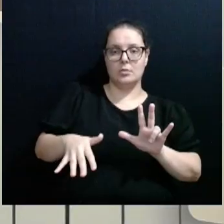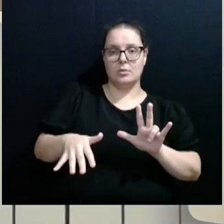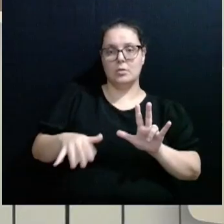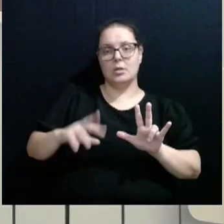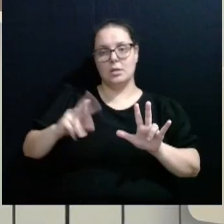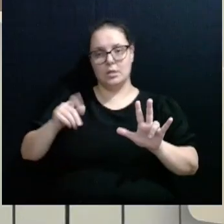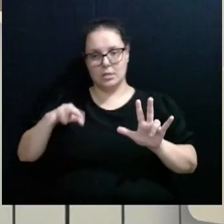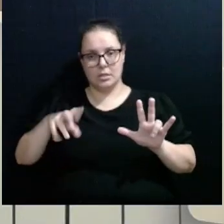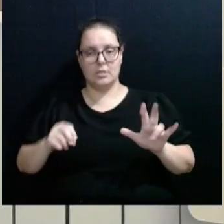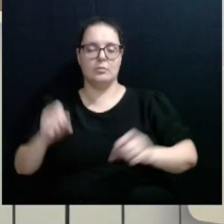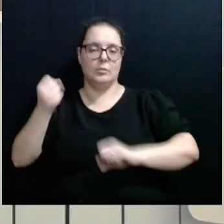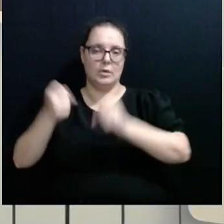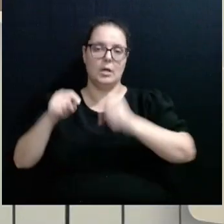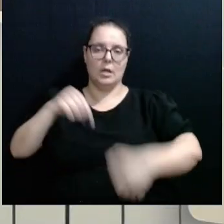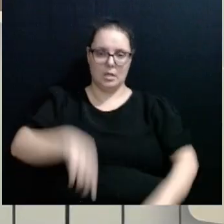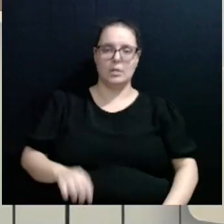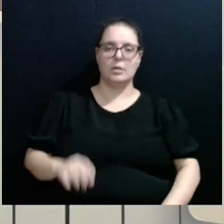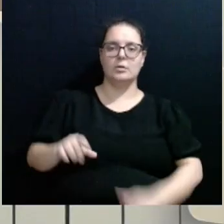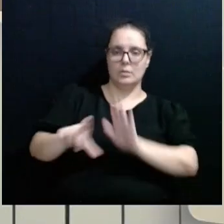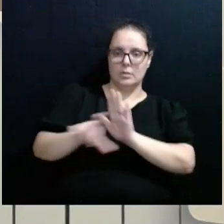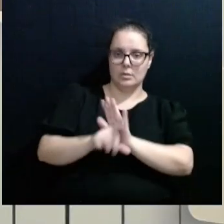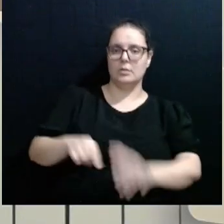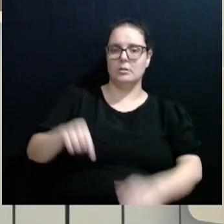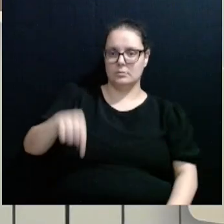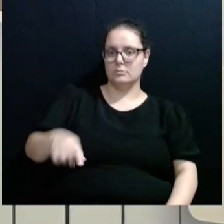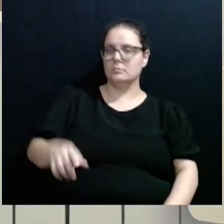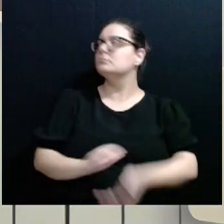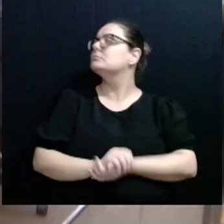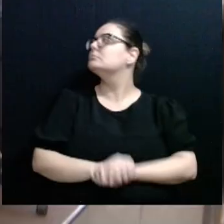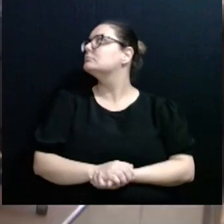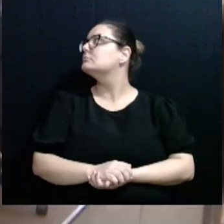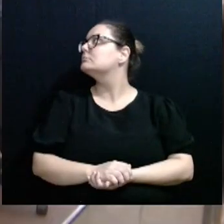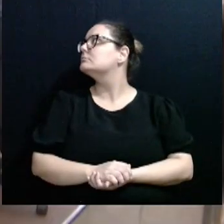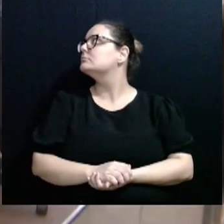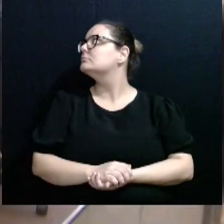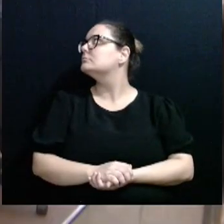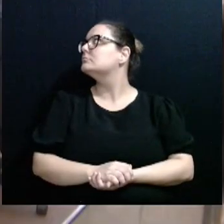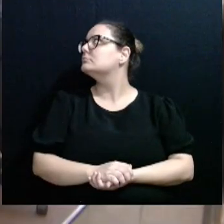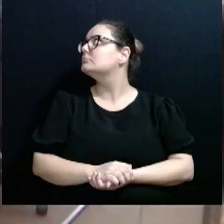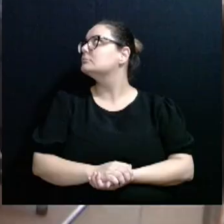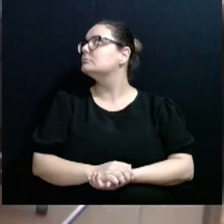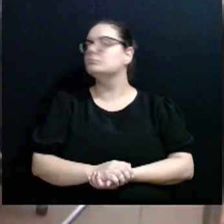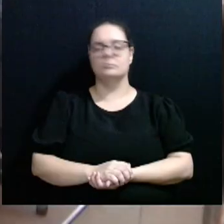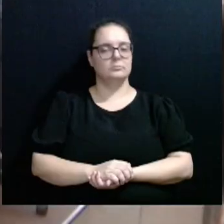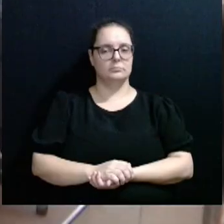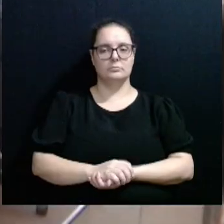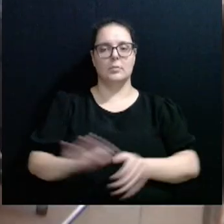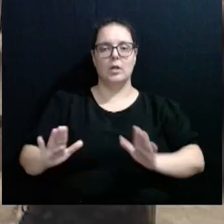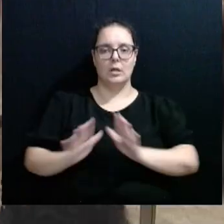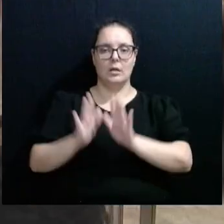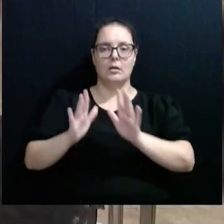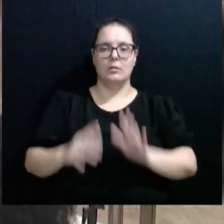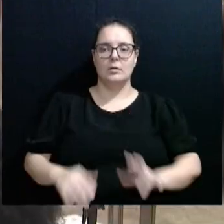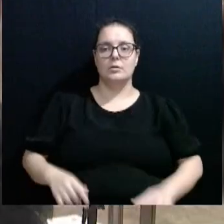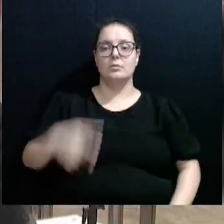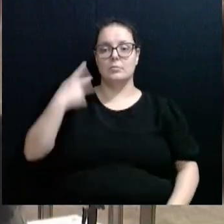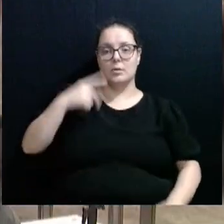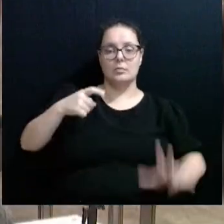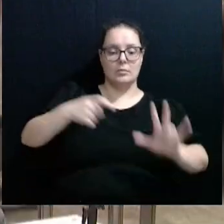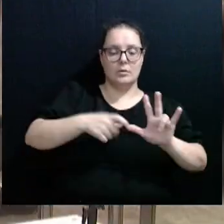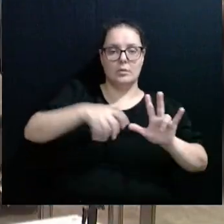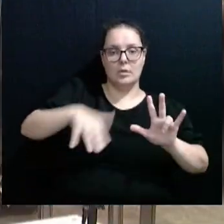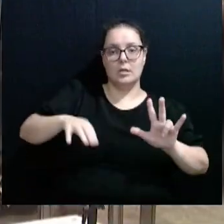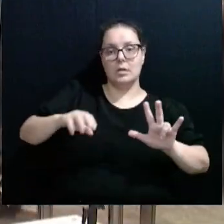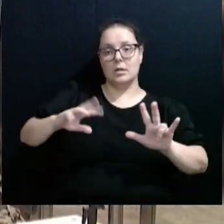Industrial aqui do Legislativo de Campinas. A Frente Parlamentar pela Cannabis Medicinal e Cânhamo Industrial da